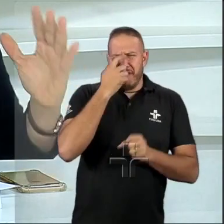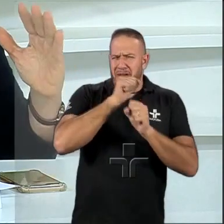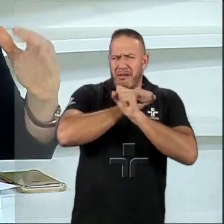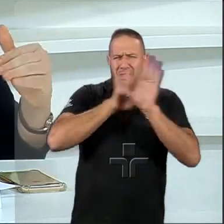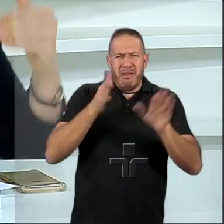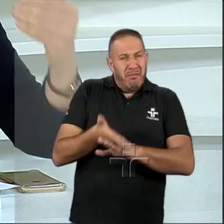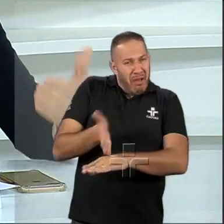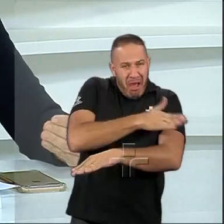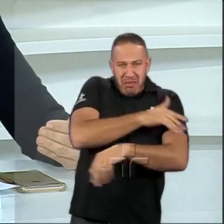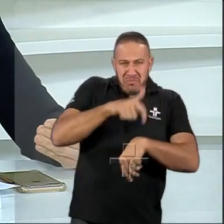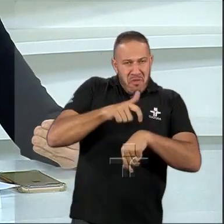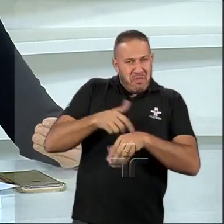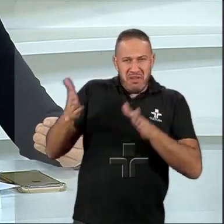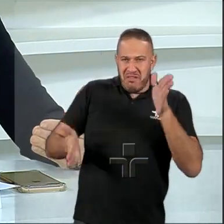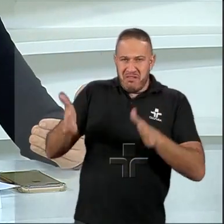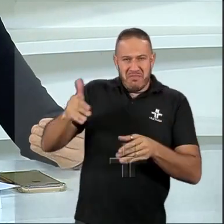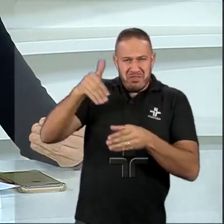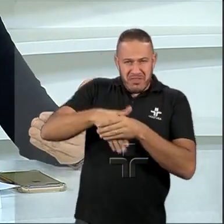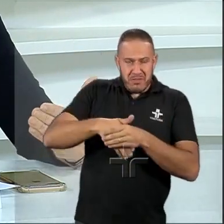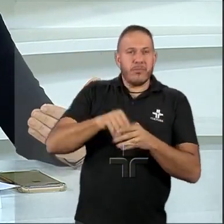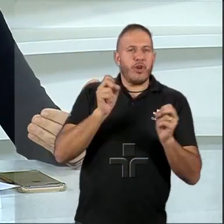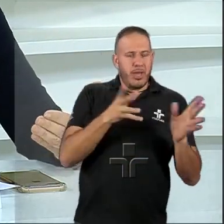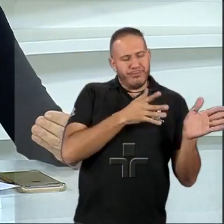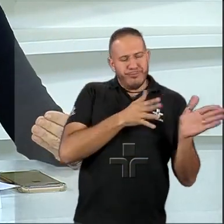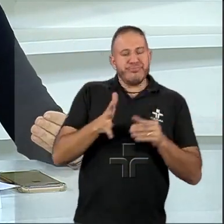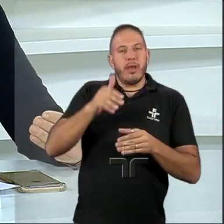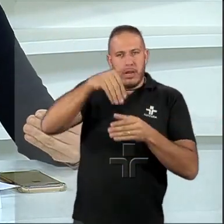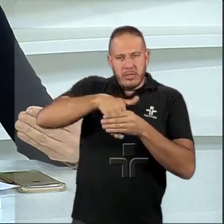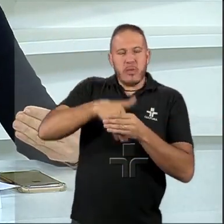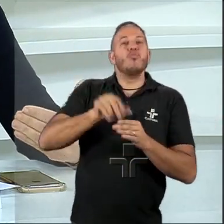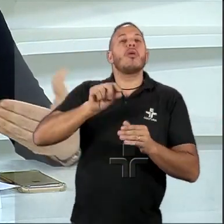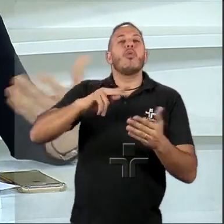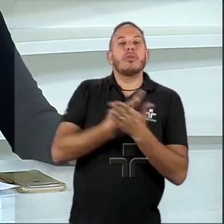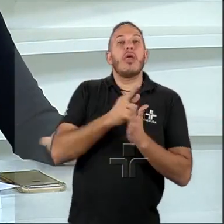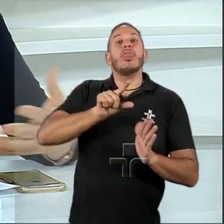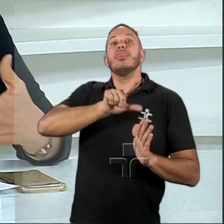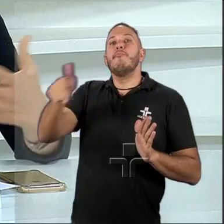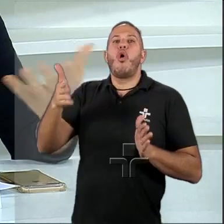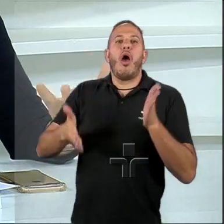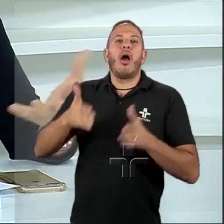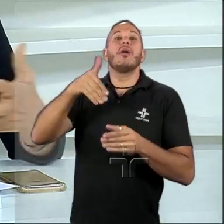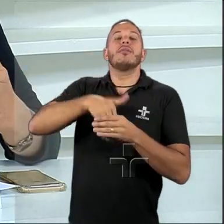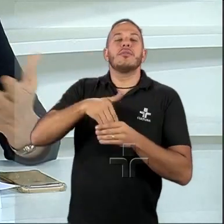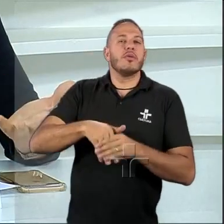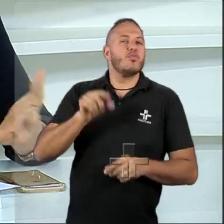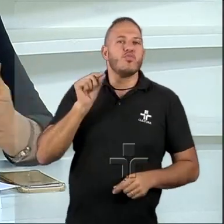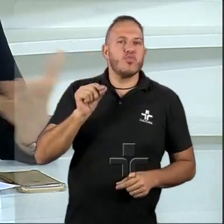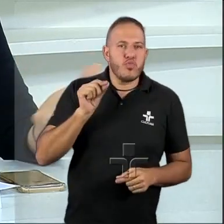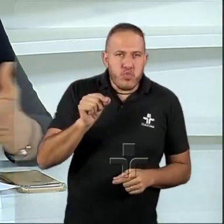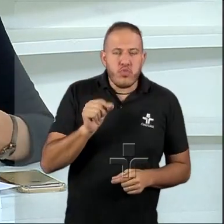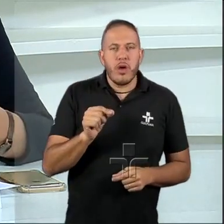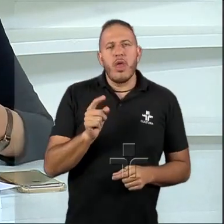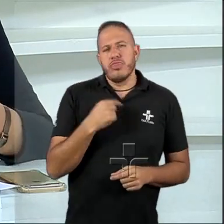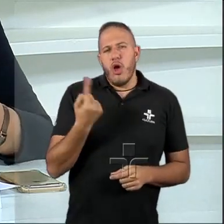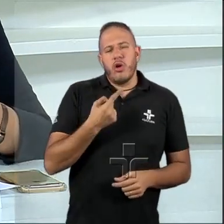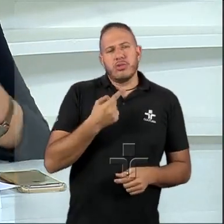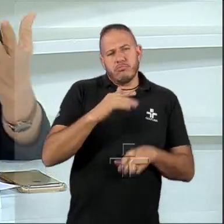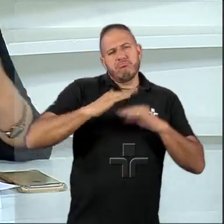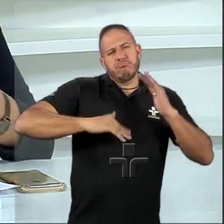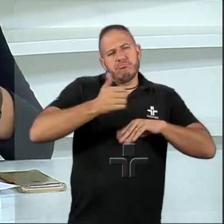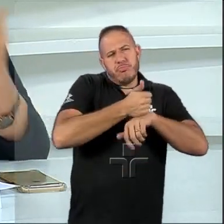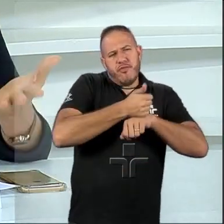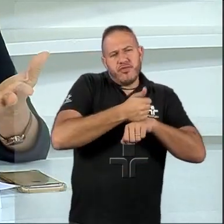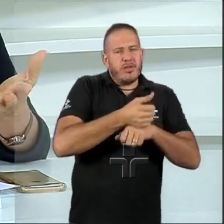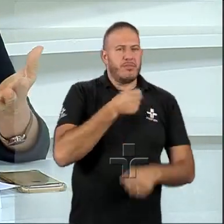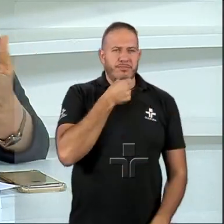eleição. E o que aconteceu depois da eleição? A gente passou, nós jornalistas, 11